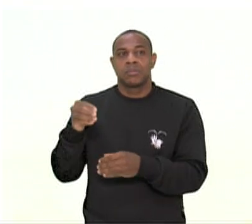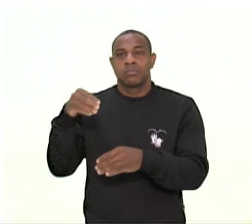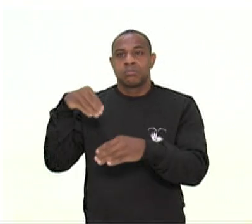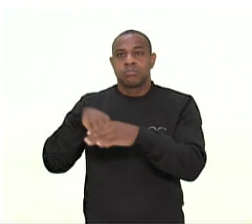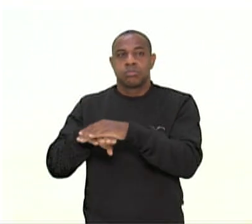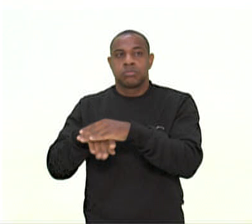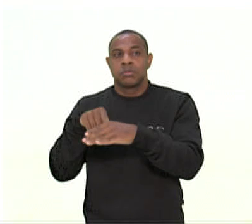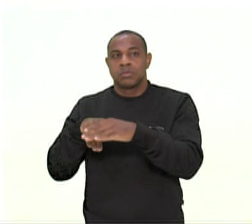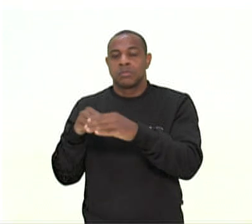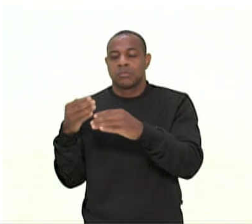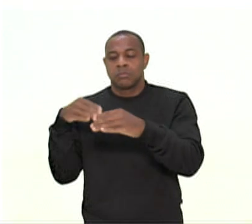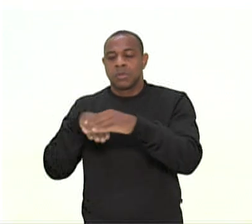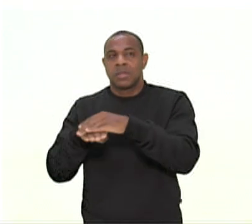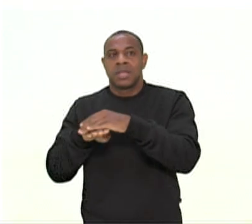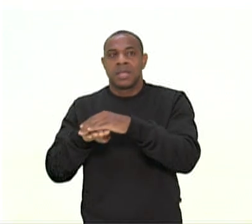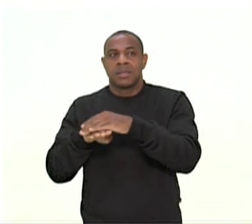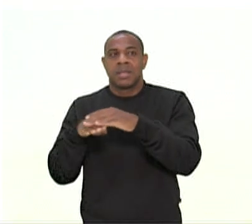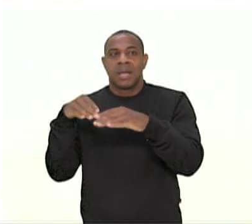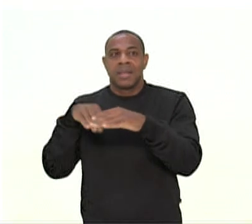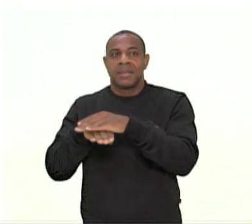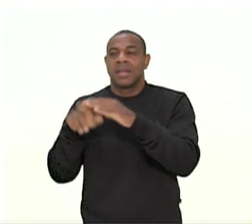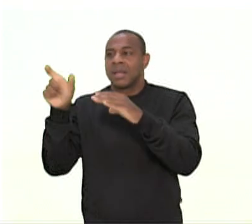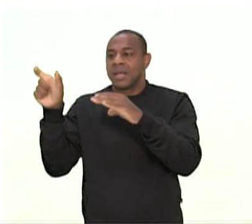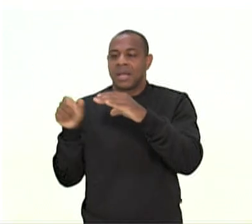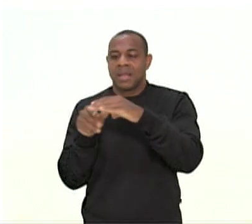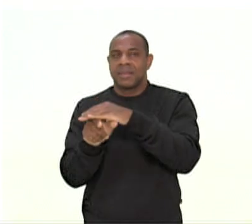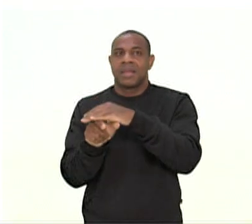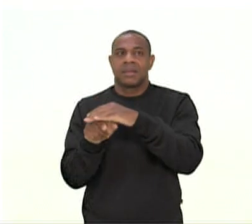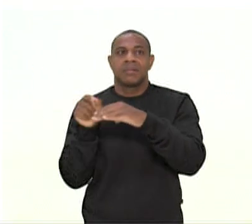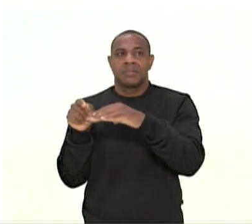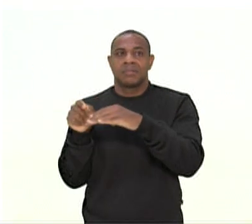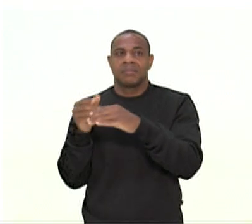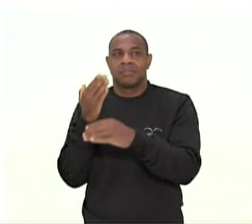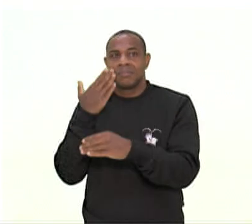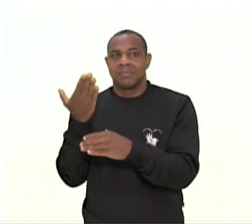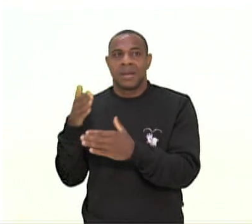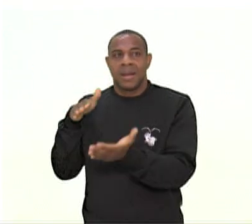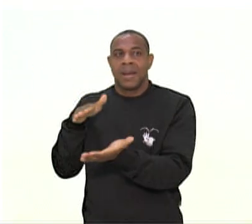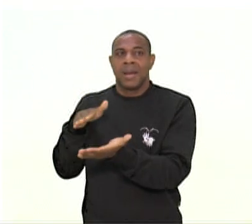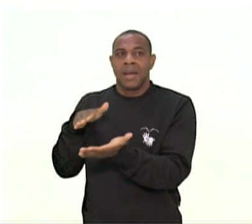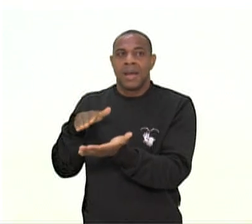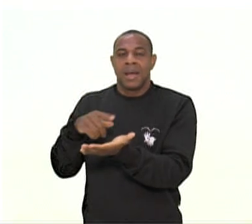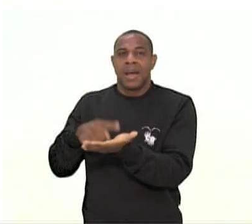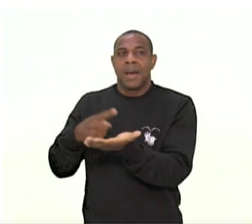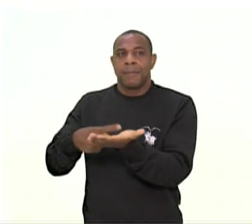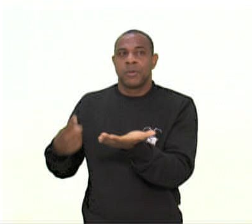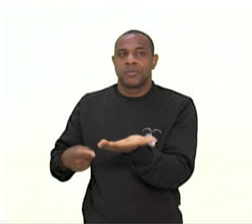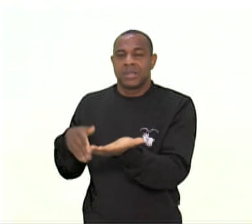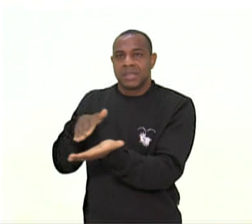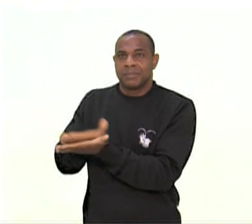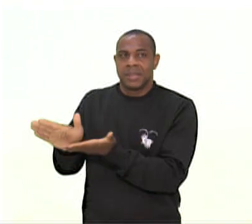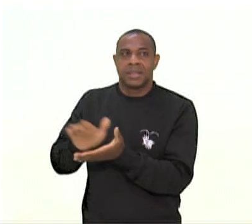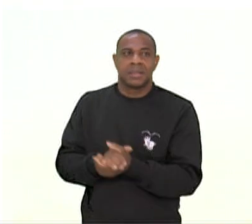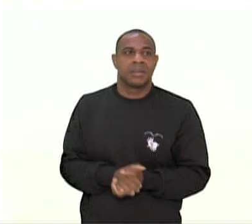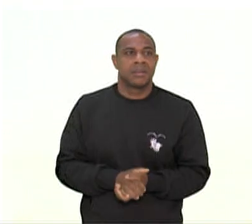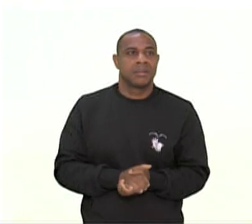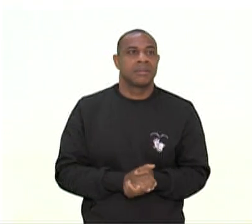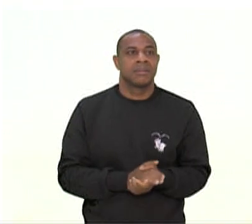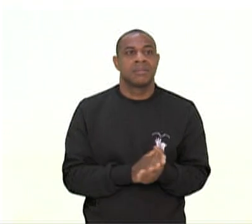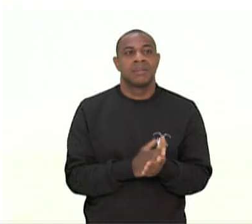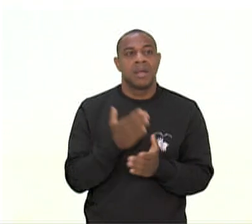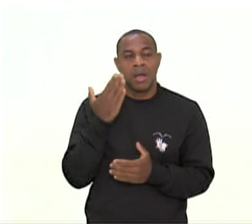impressa. Apostila está no singular, anexa também. Seguem anexas